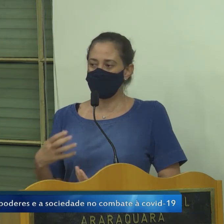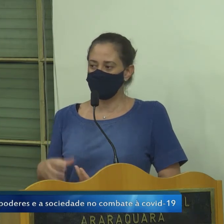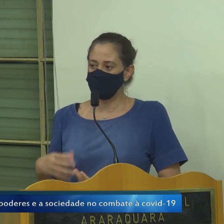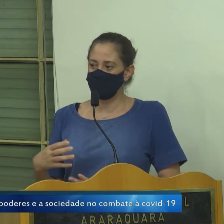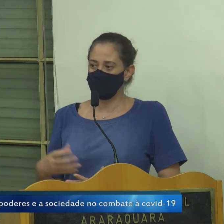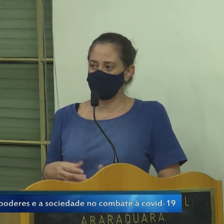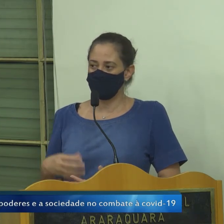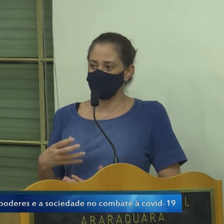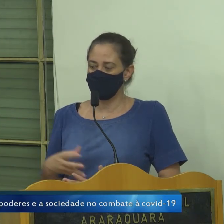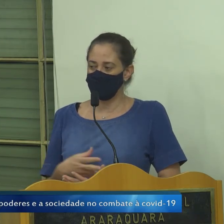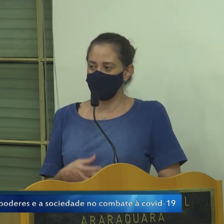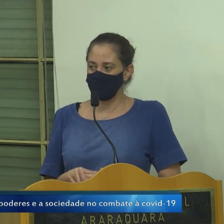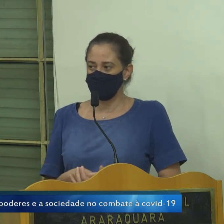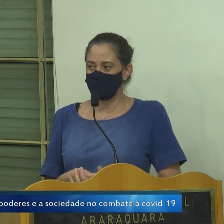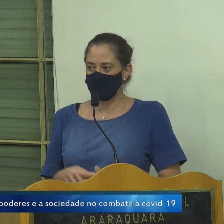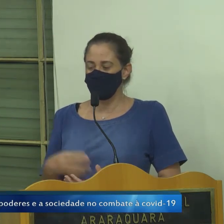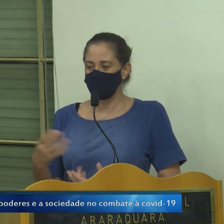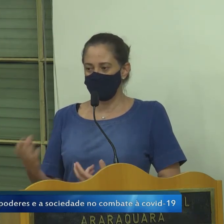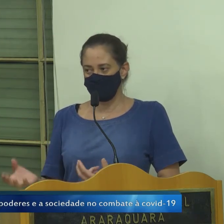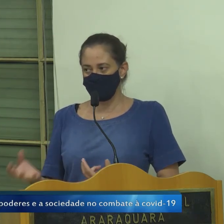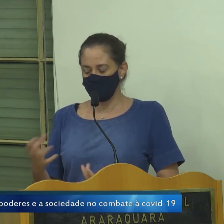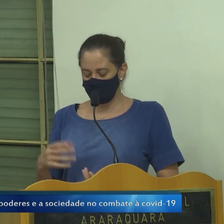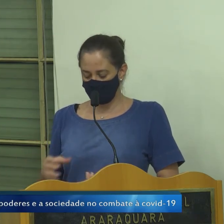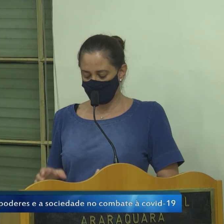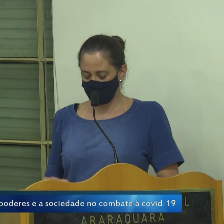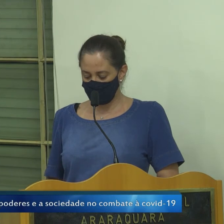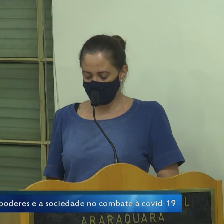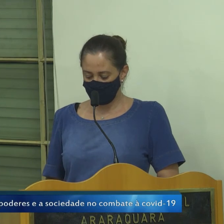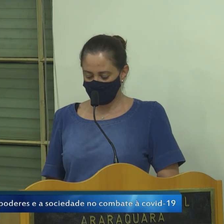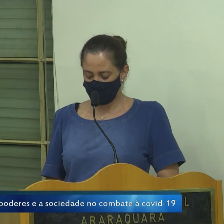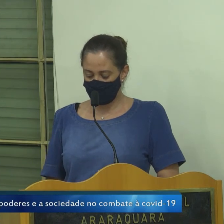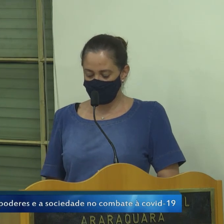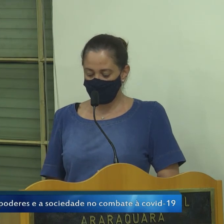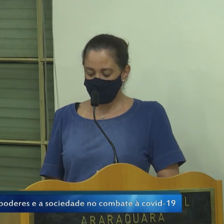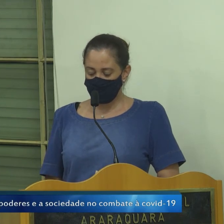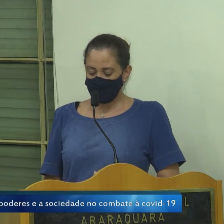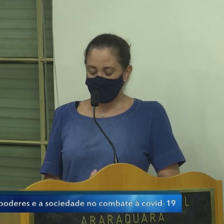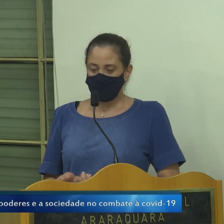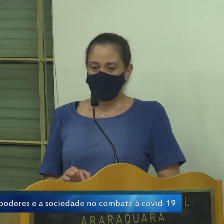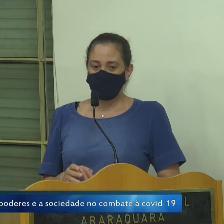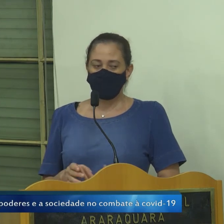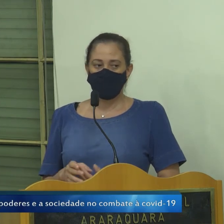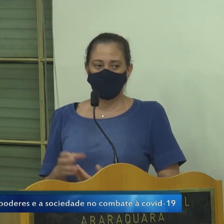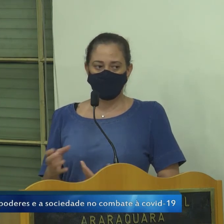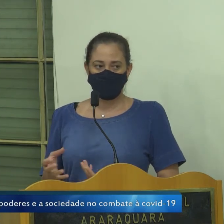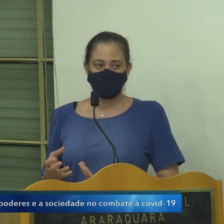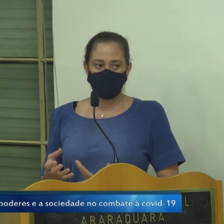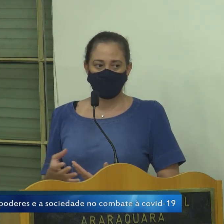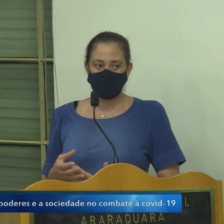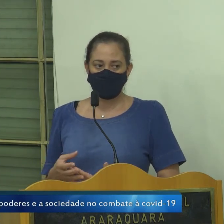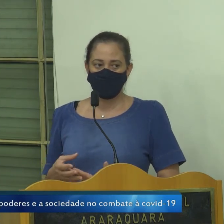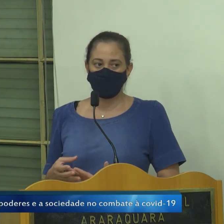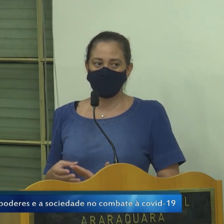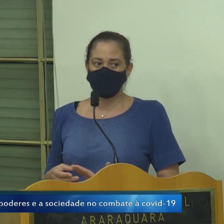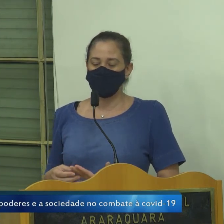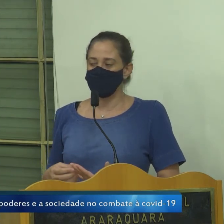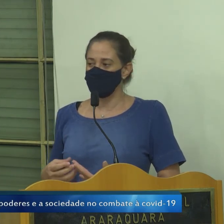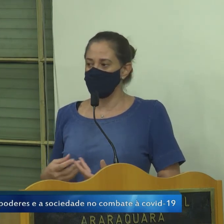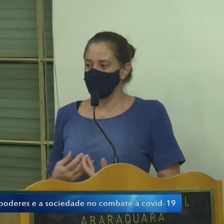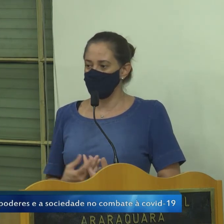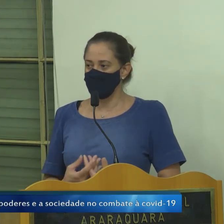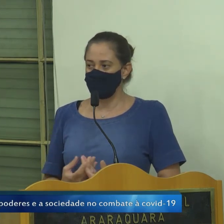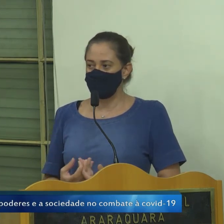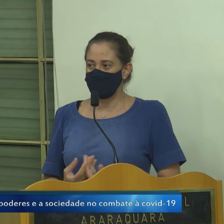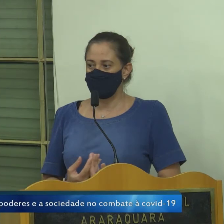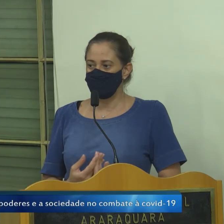volume de dados captados diariamente está grande, com casos confirmados e suspeitos. Tá? A confusão aconteceu por conta de um